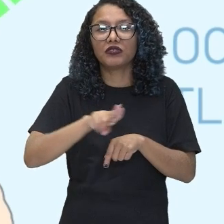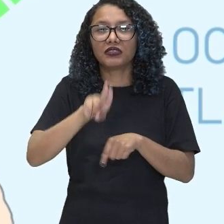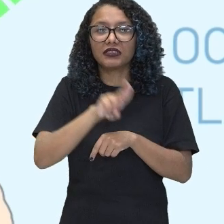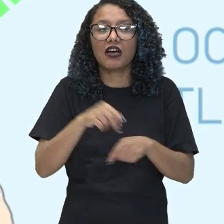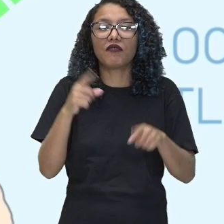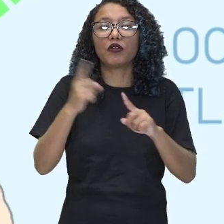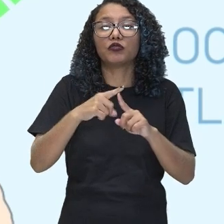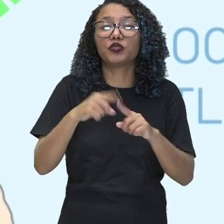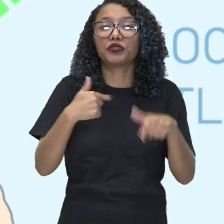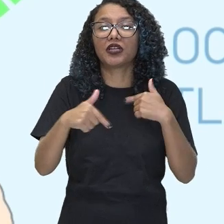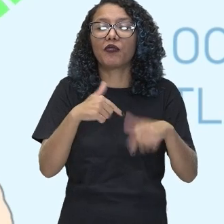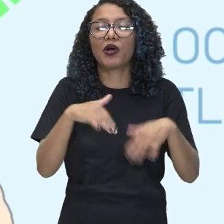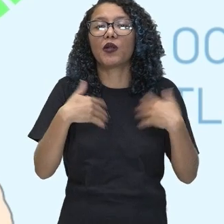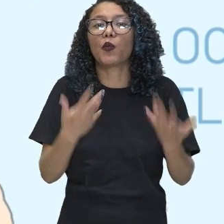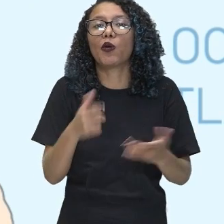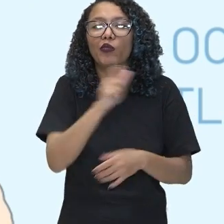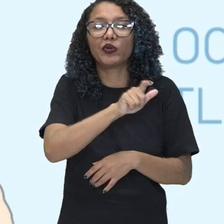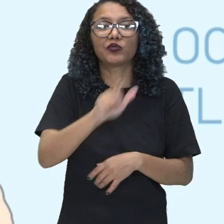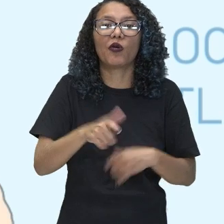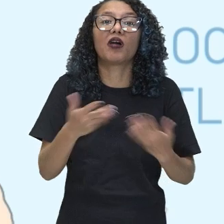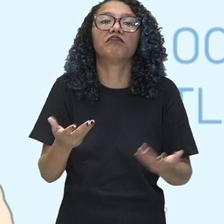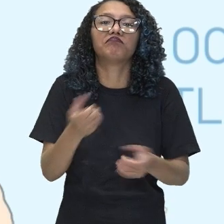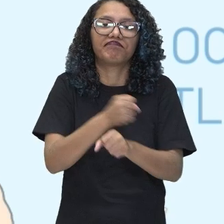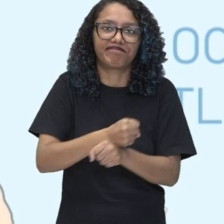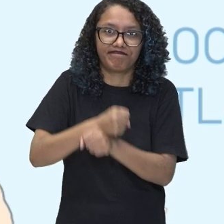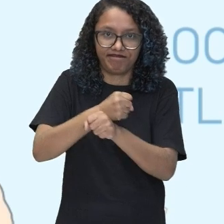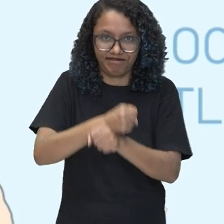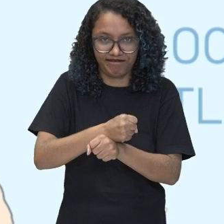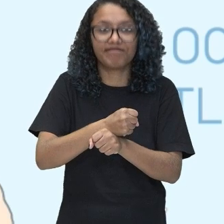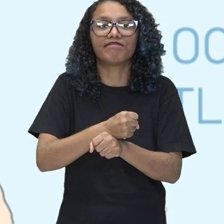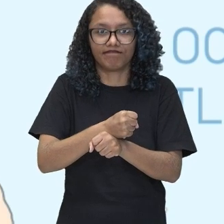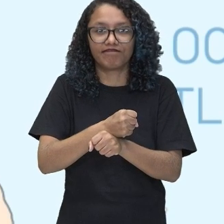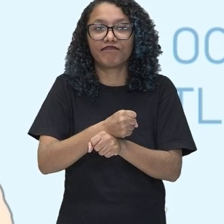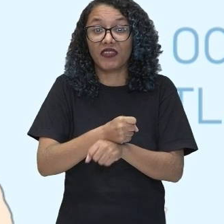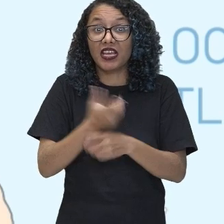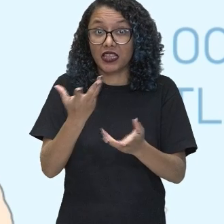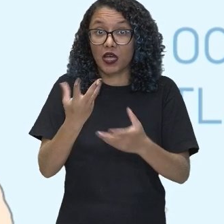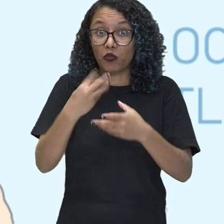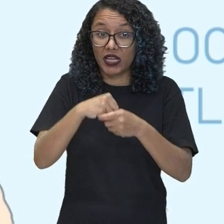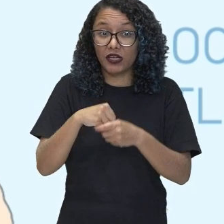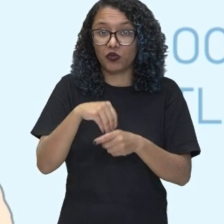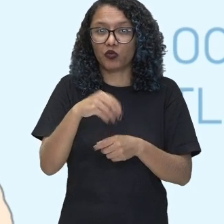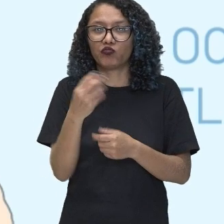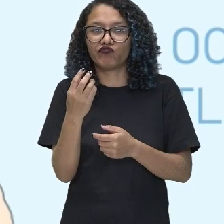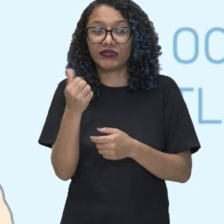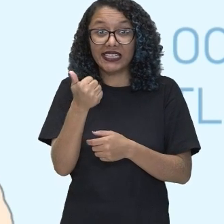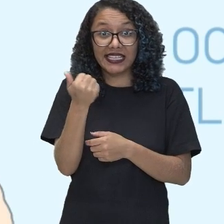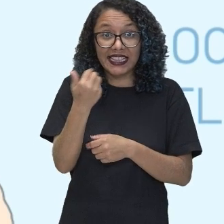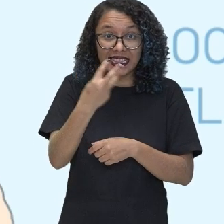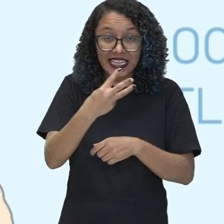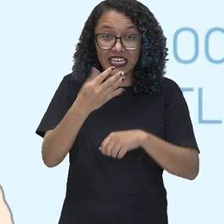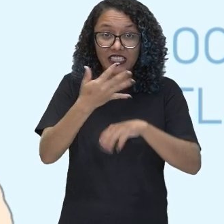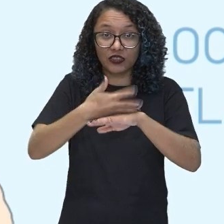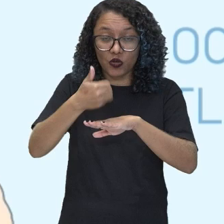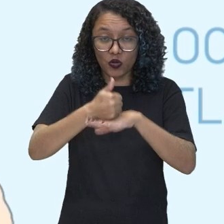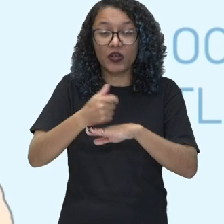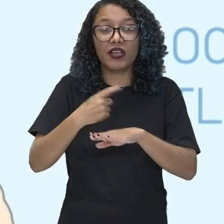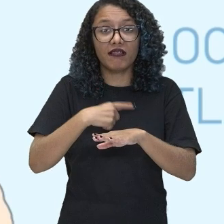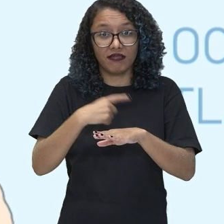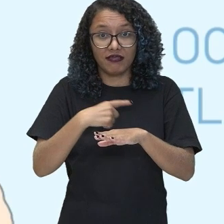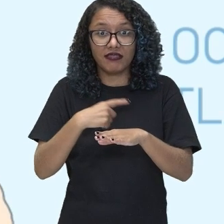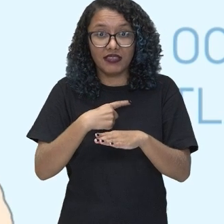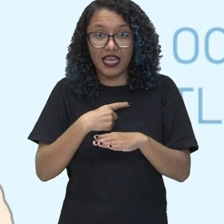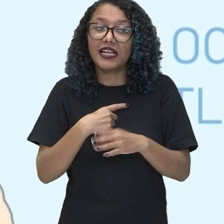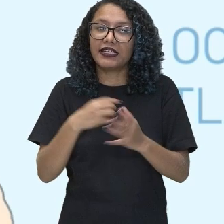aí, escrava, tá? Então, nós temos nessas 13 colônias algumas características dessa parte do norte, então, ligada às